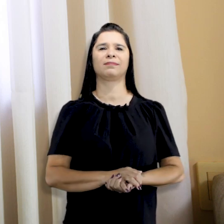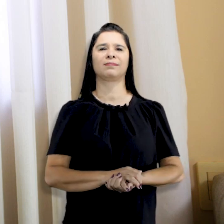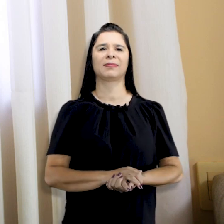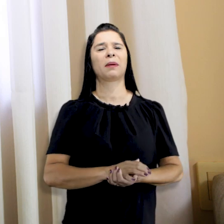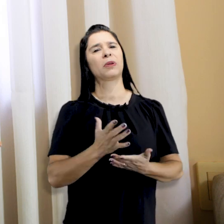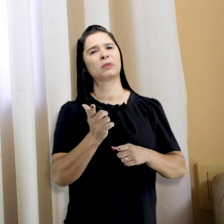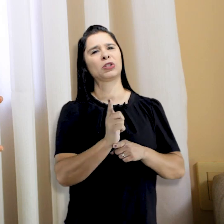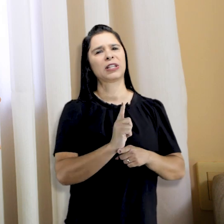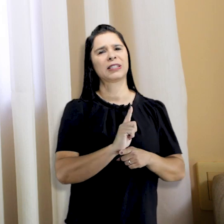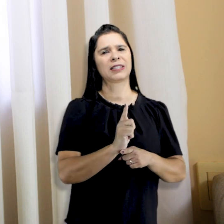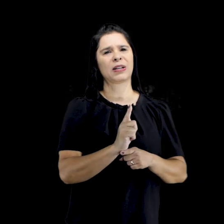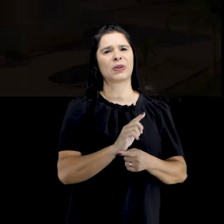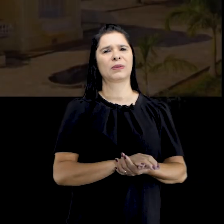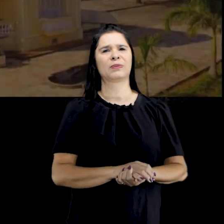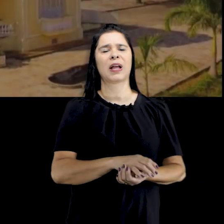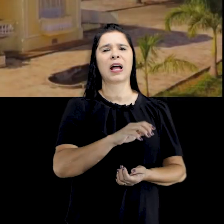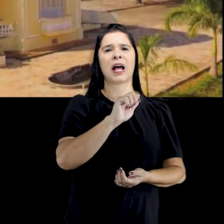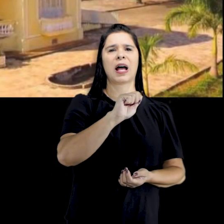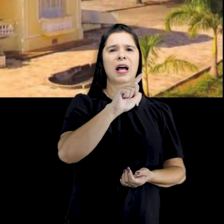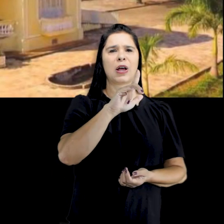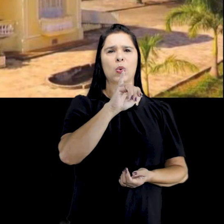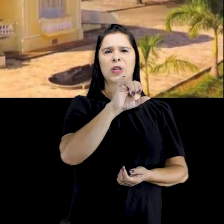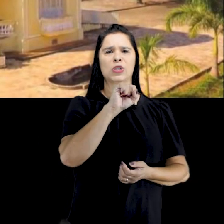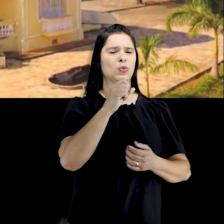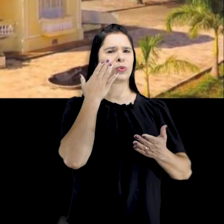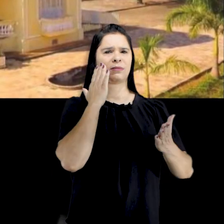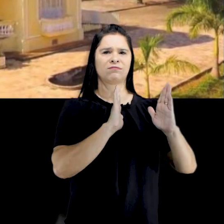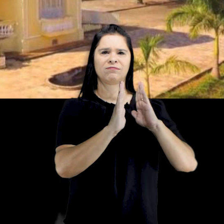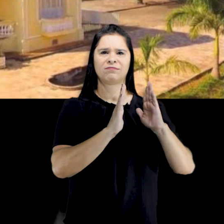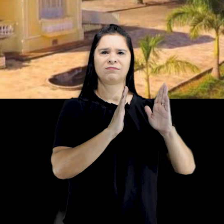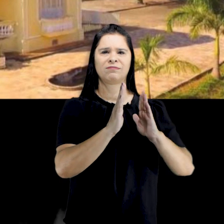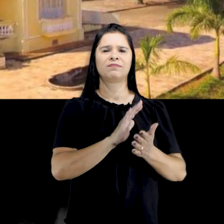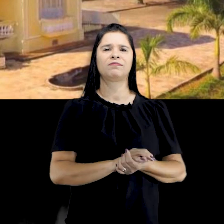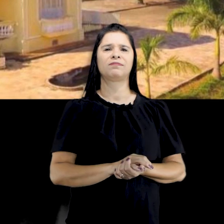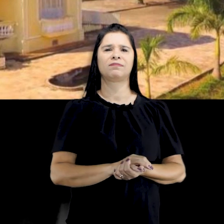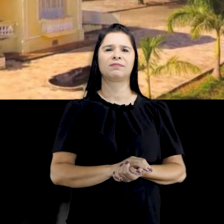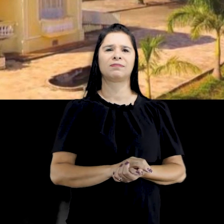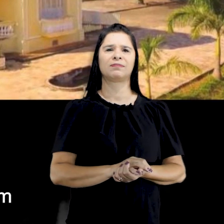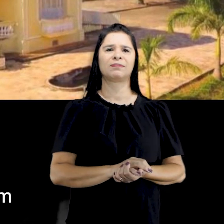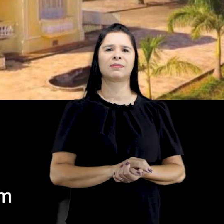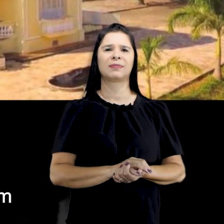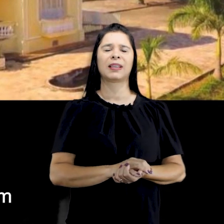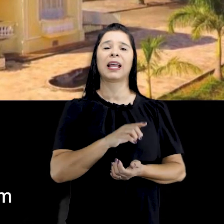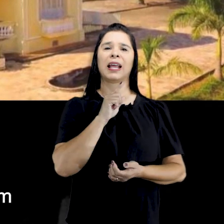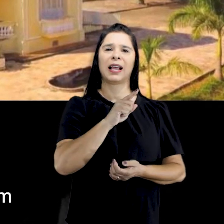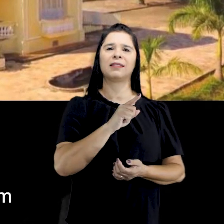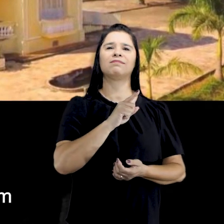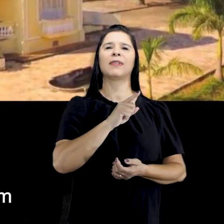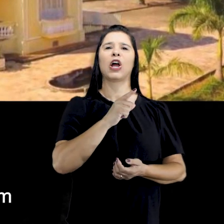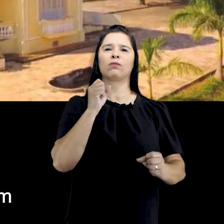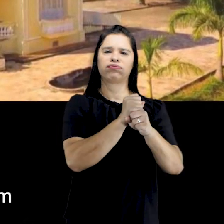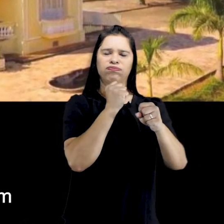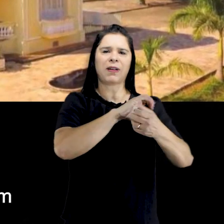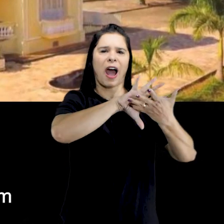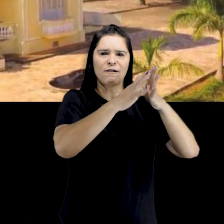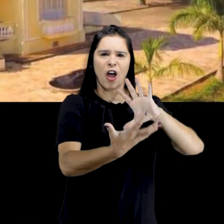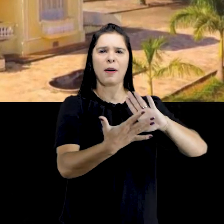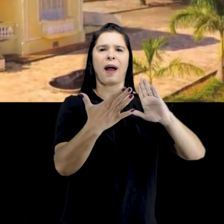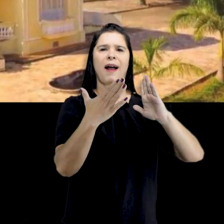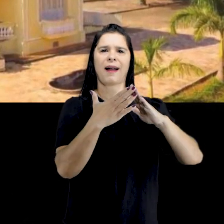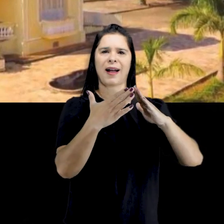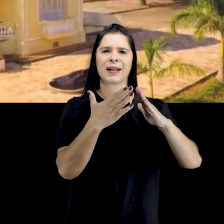do Aloysio, eu não sei o período correto, mas a gestão do Aloysio Veloso, ele recuperou a casa. Então, é interessante que a gente